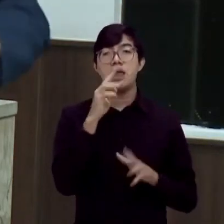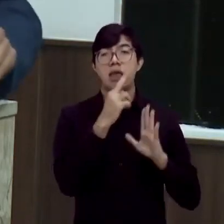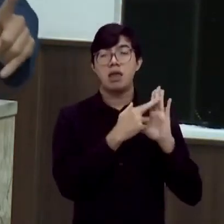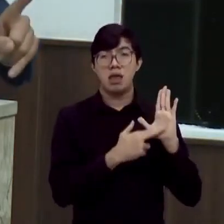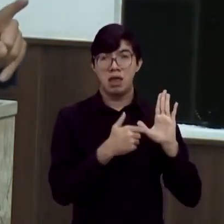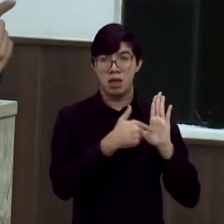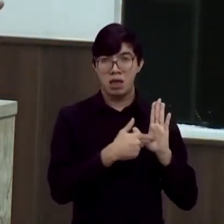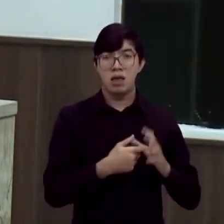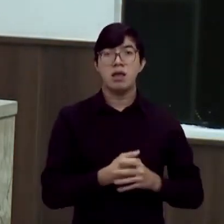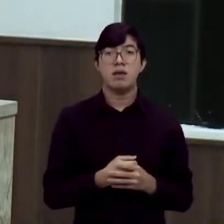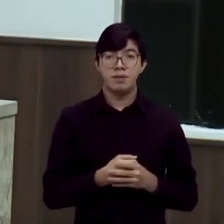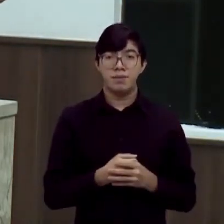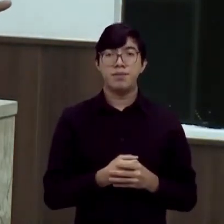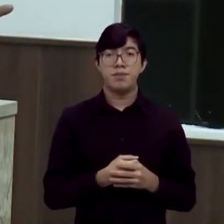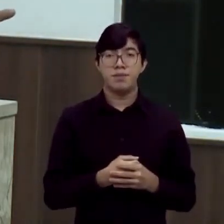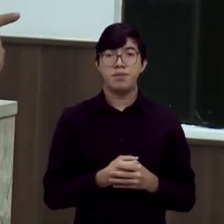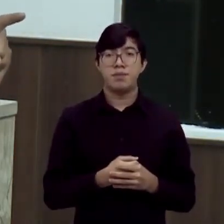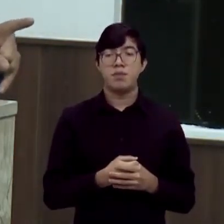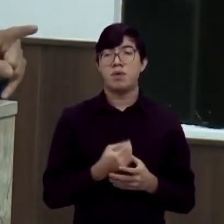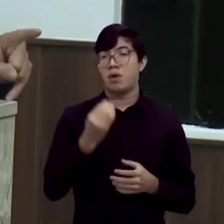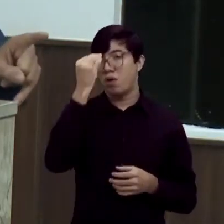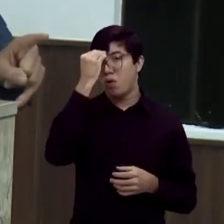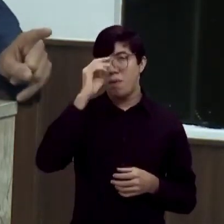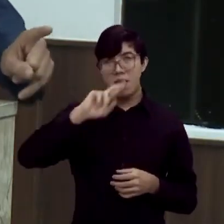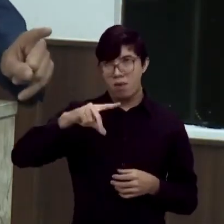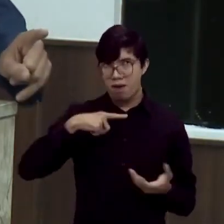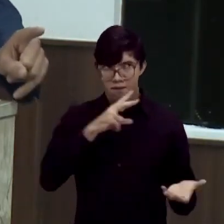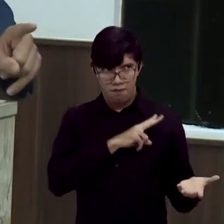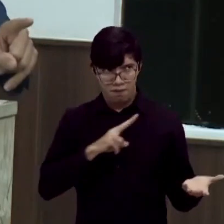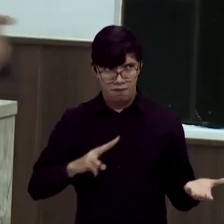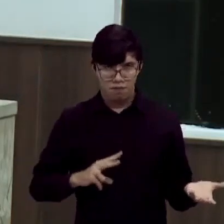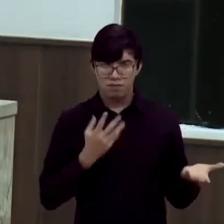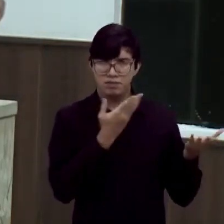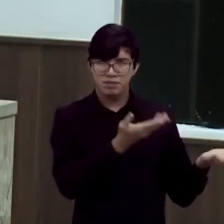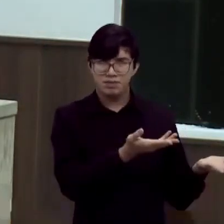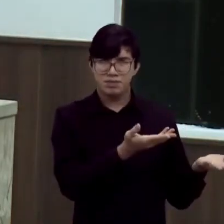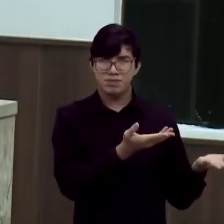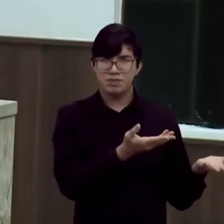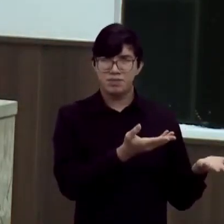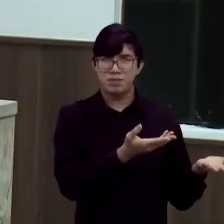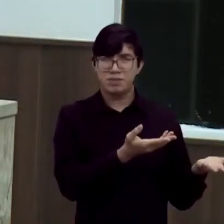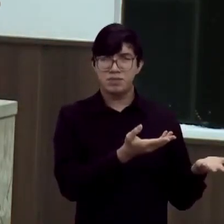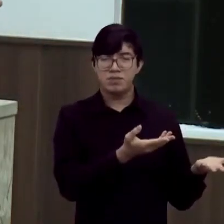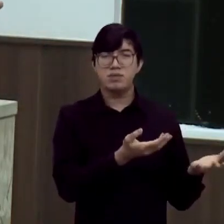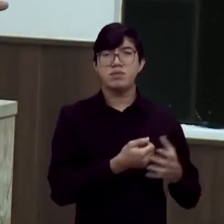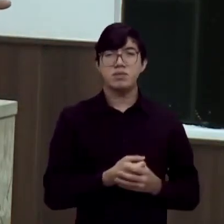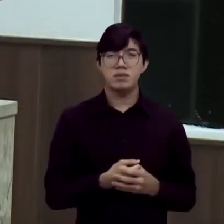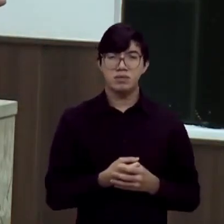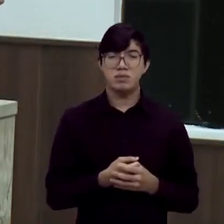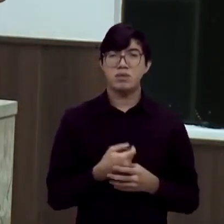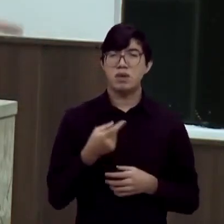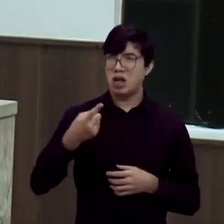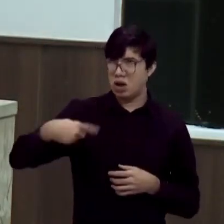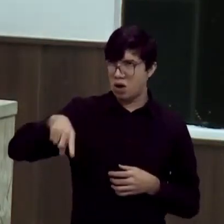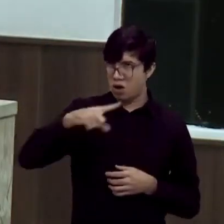Nós sabemos que esse racha do PDT não foi culpa de vereador, não. Mas eu não sei se nós temos esse direito de vereador, está